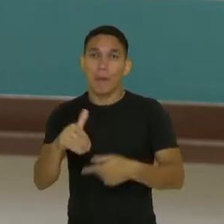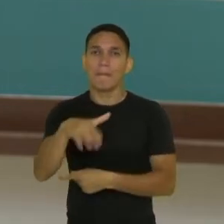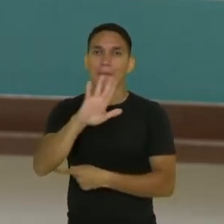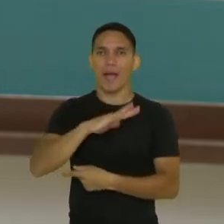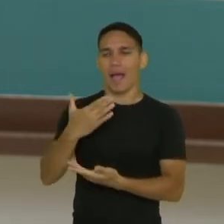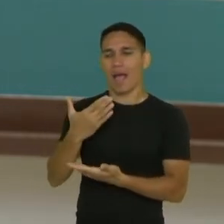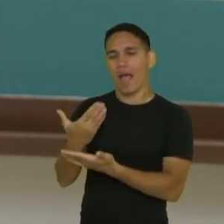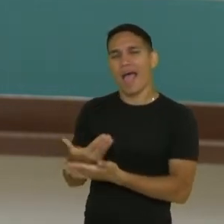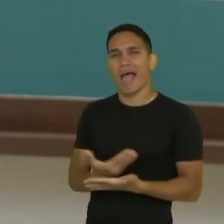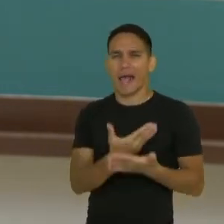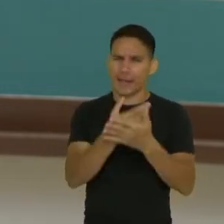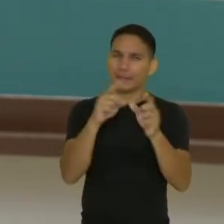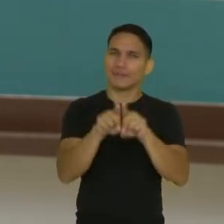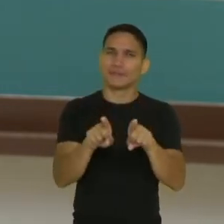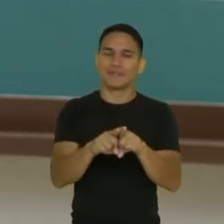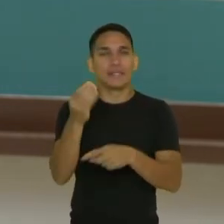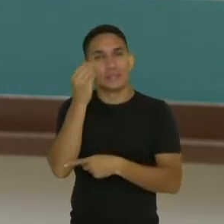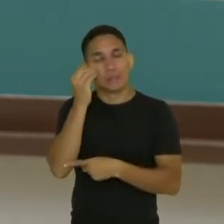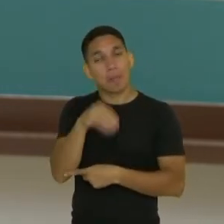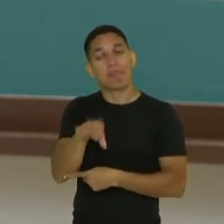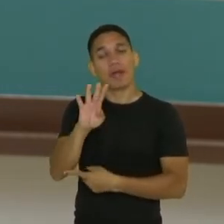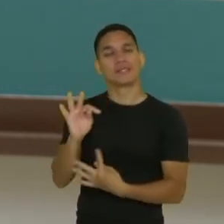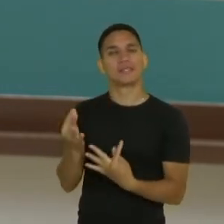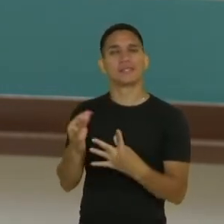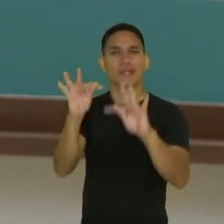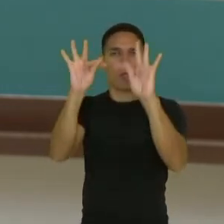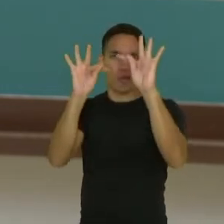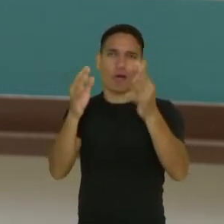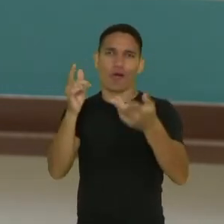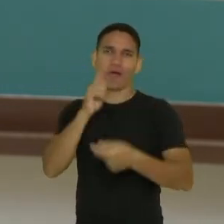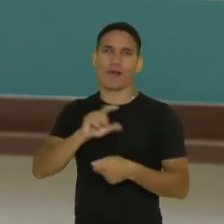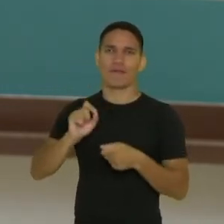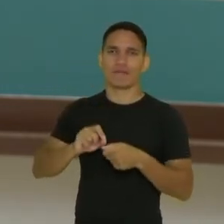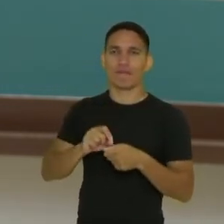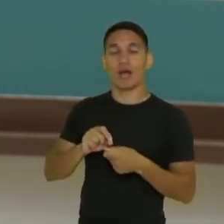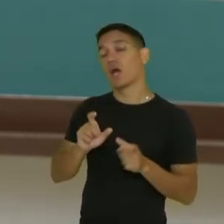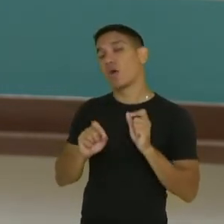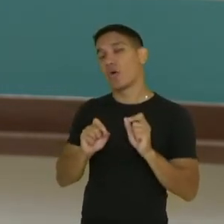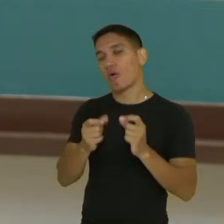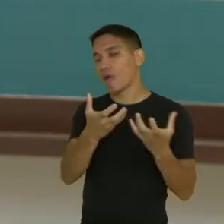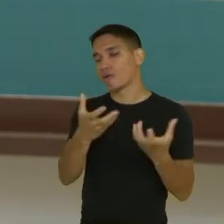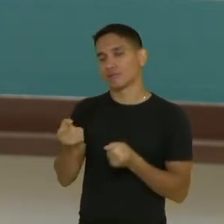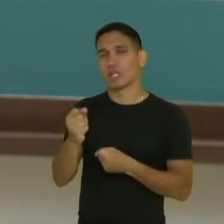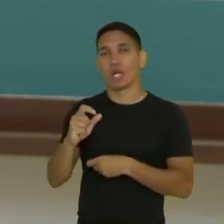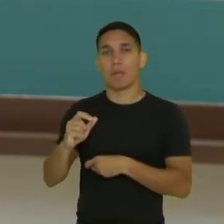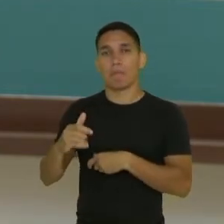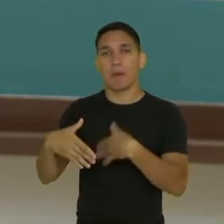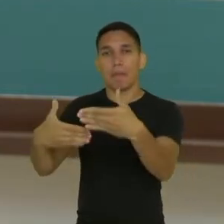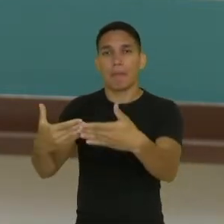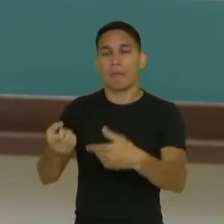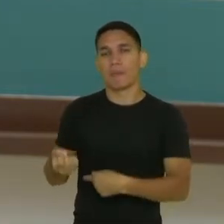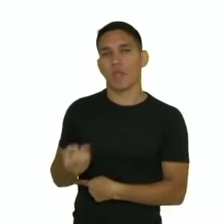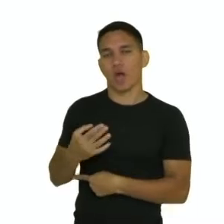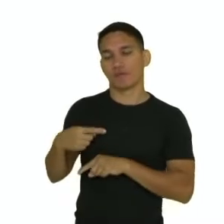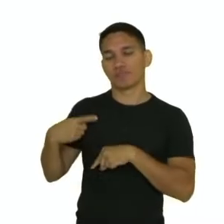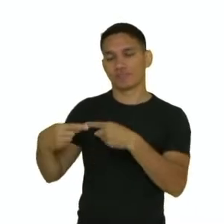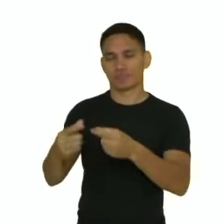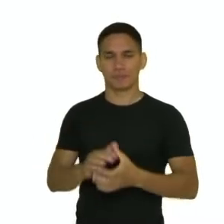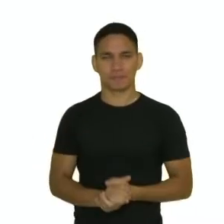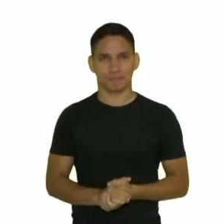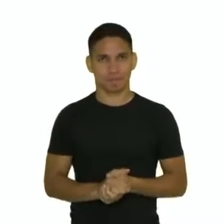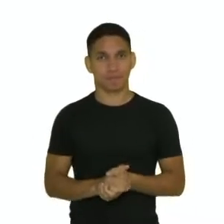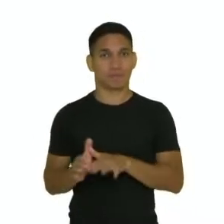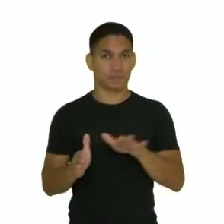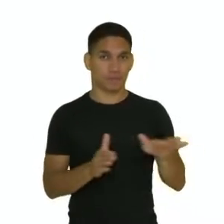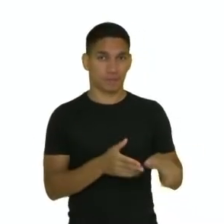aulas e torná-las aí mais tecnológicas, né? Atender aos anseios aí dessas novas gerações. Então vamos para a